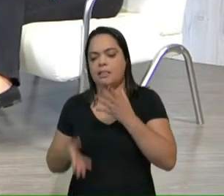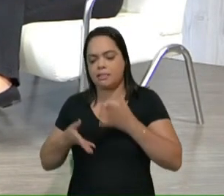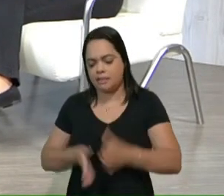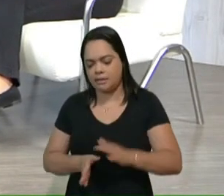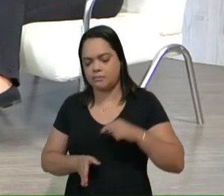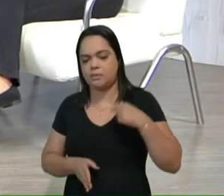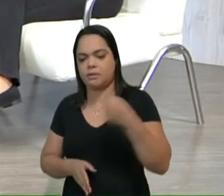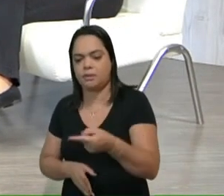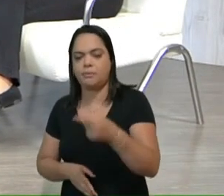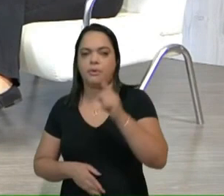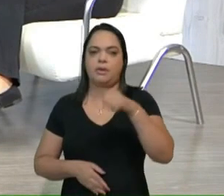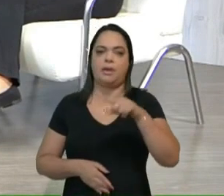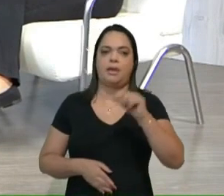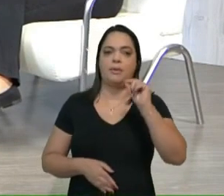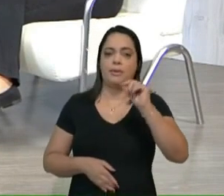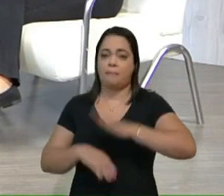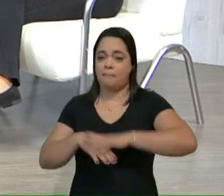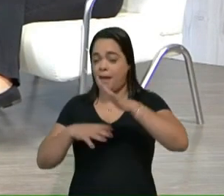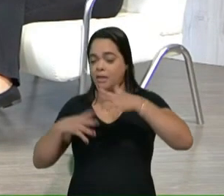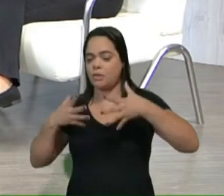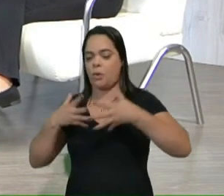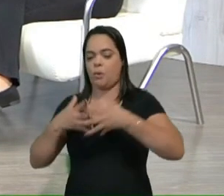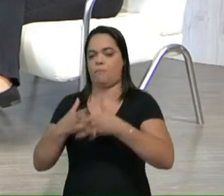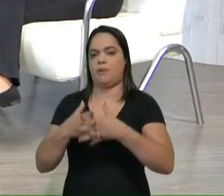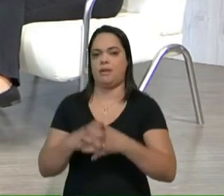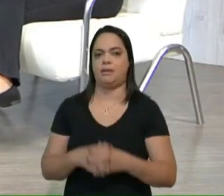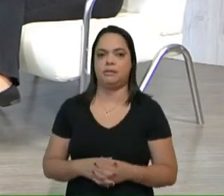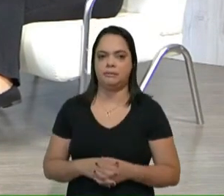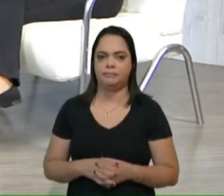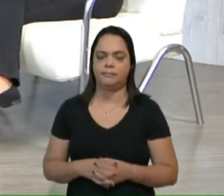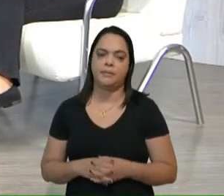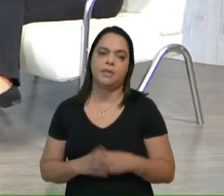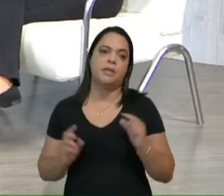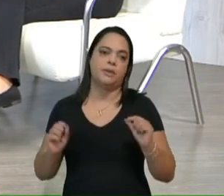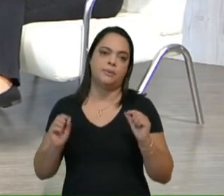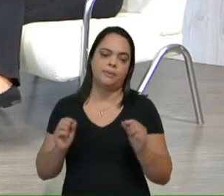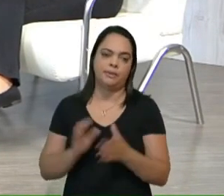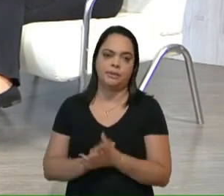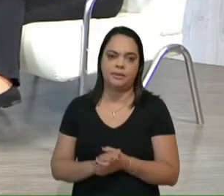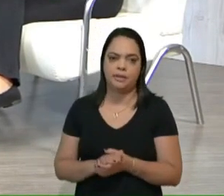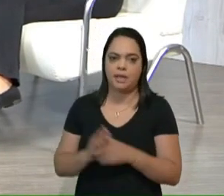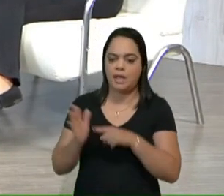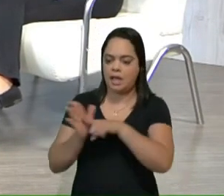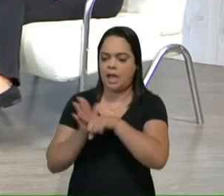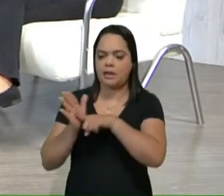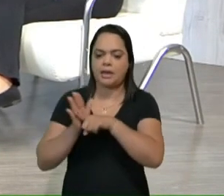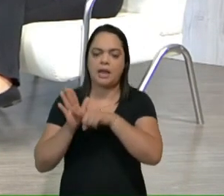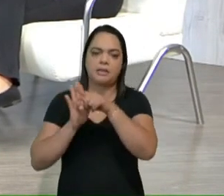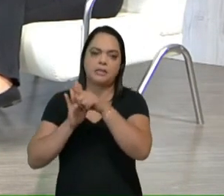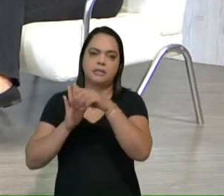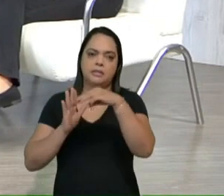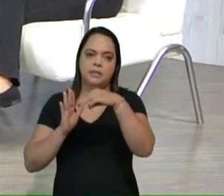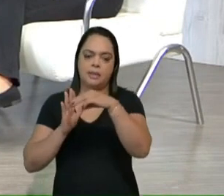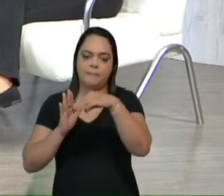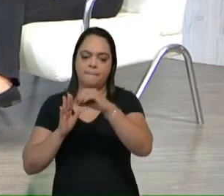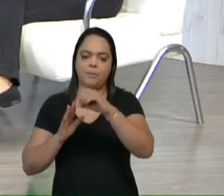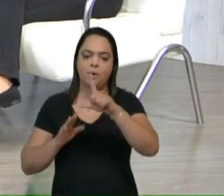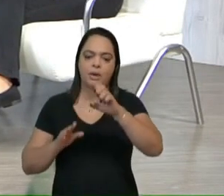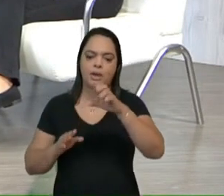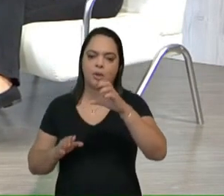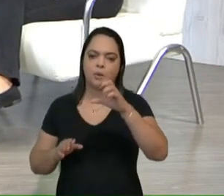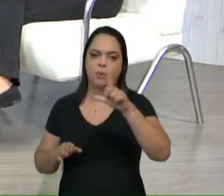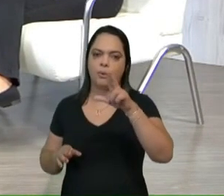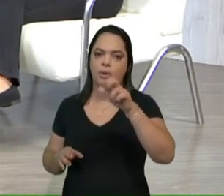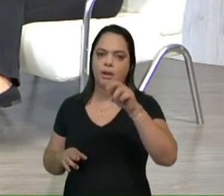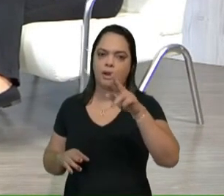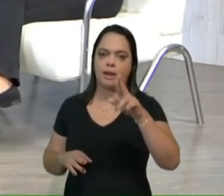gente já fala de técnicas um pouco mais complexas genéticas técnicas genéticas então análises moleculares E aí nós podemos citar